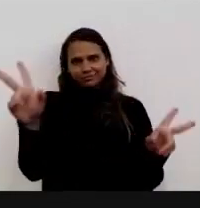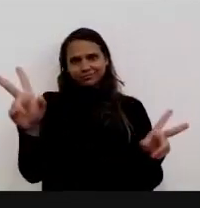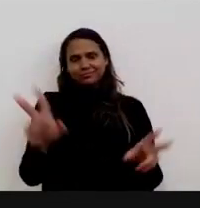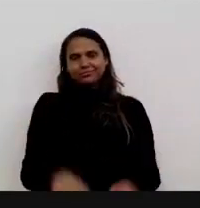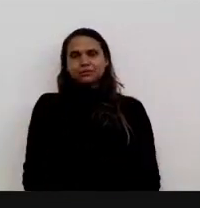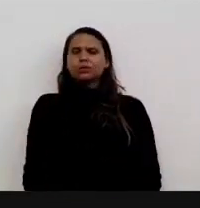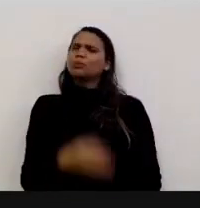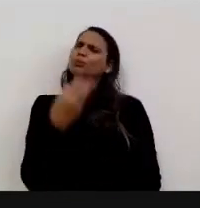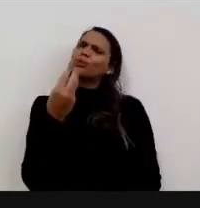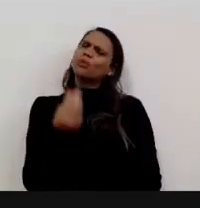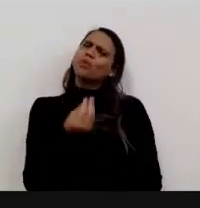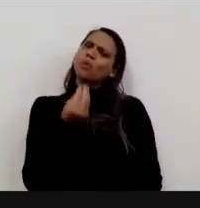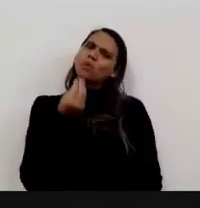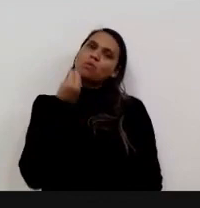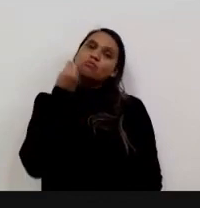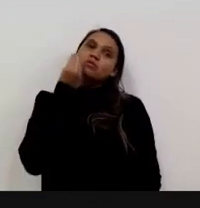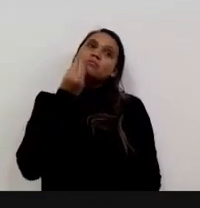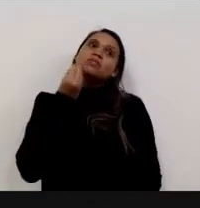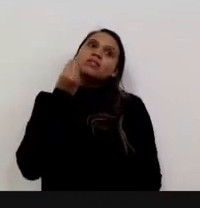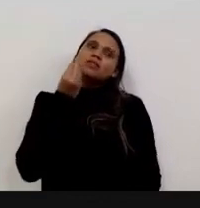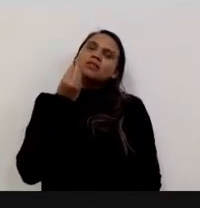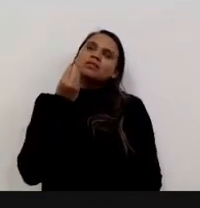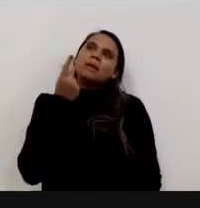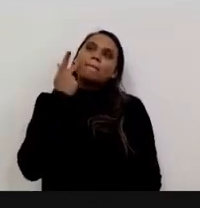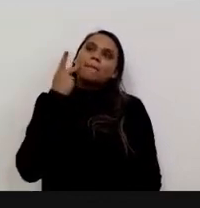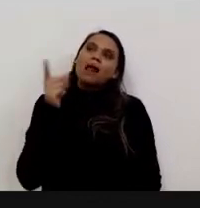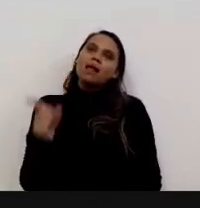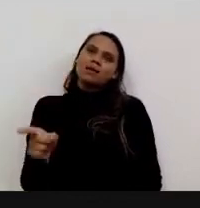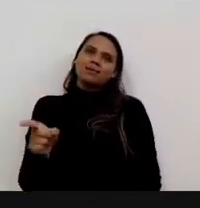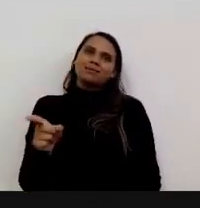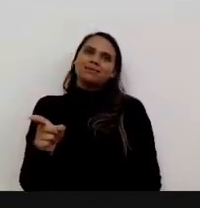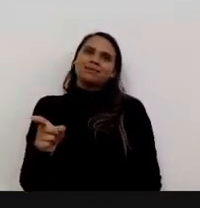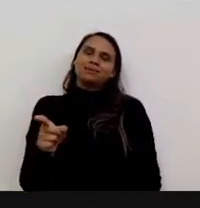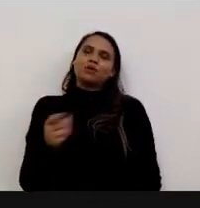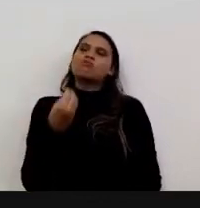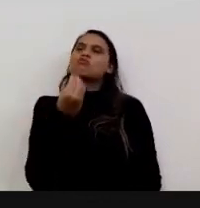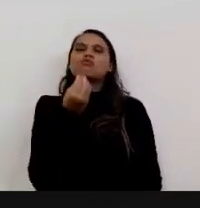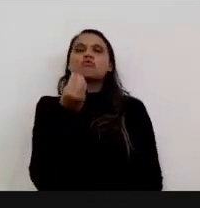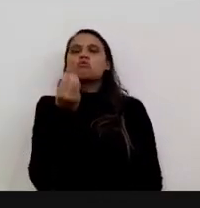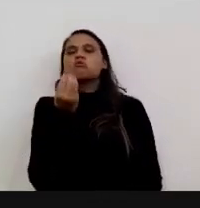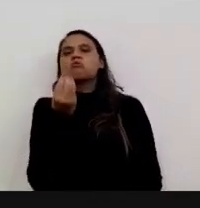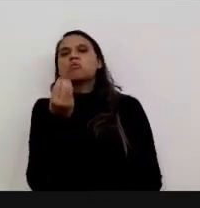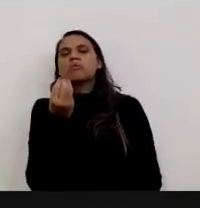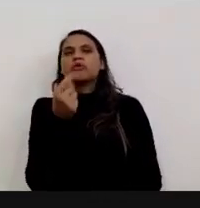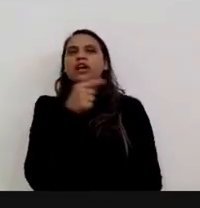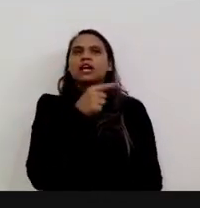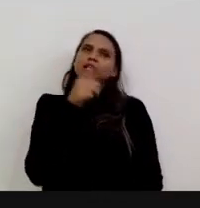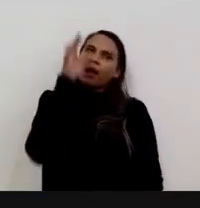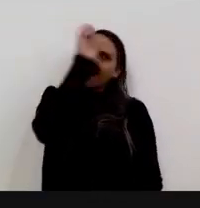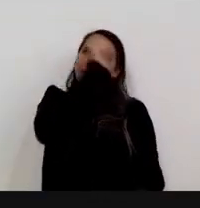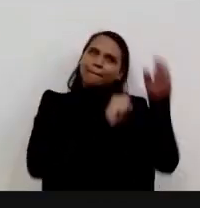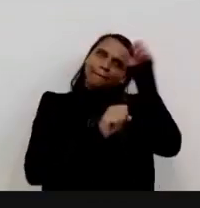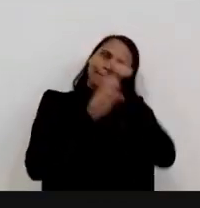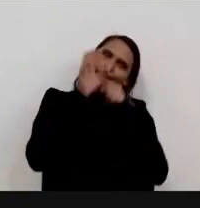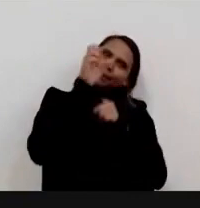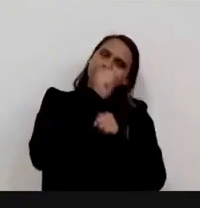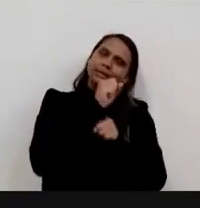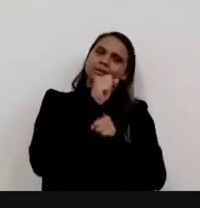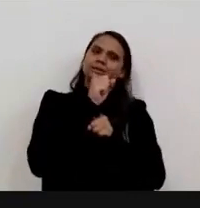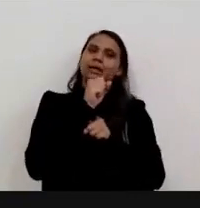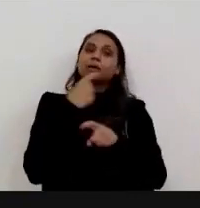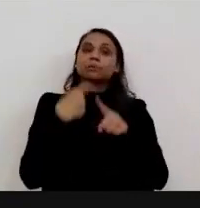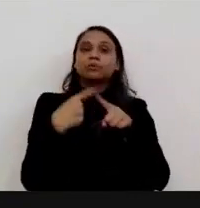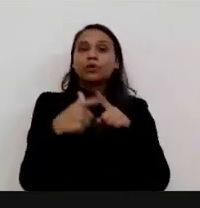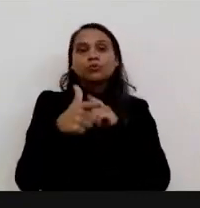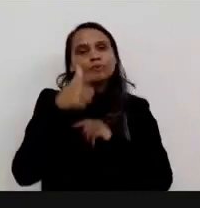para vocês essa experiência, ou melhor, para eles essa experiência? Como é que foi a curva de aprendizado, o primeiro impacto? Porque ontem foi dito